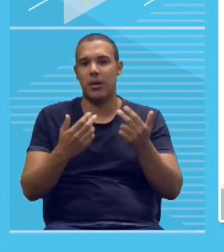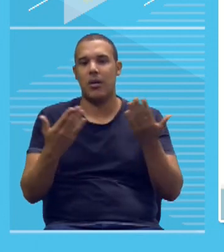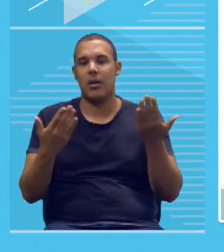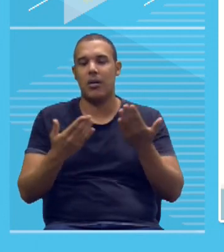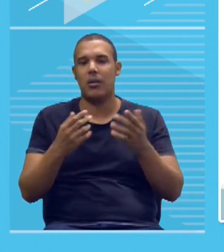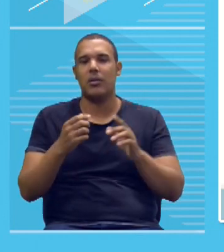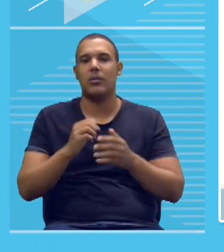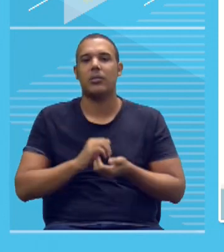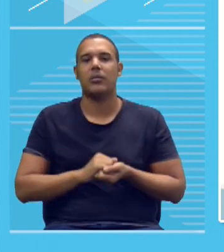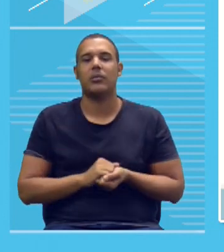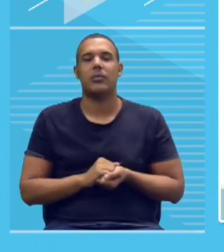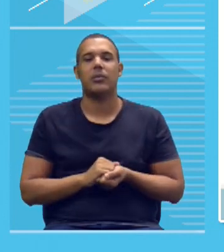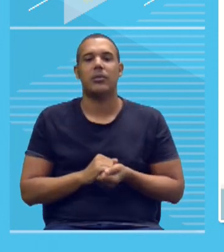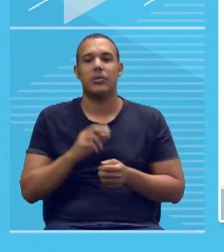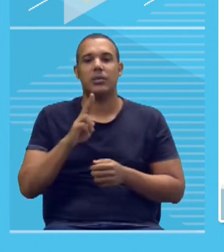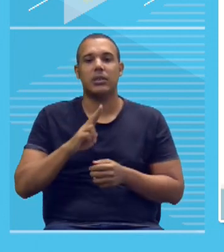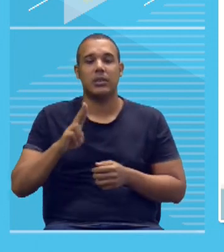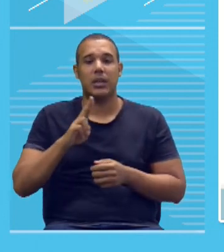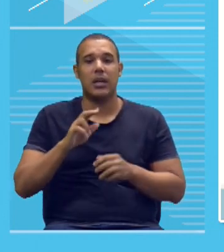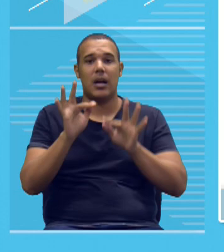é igual City